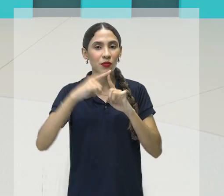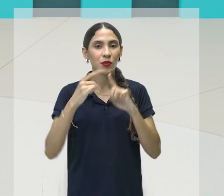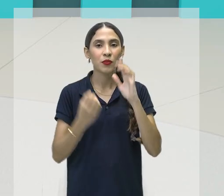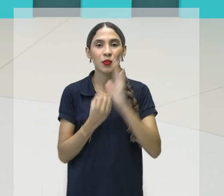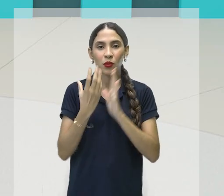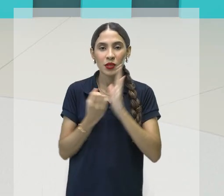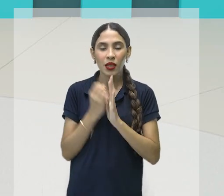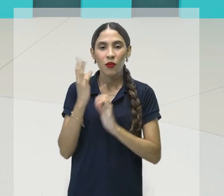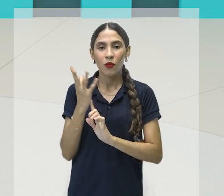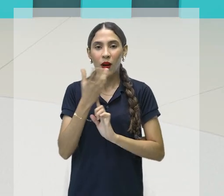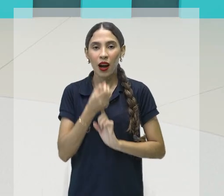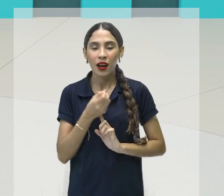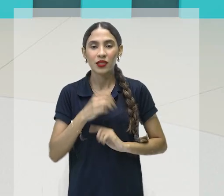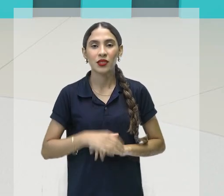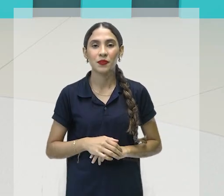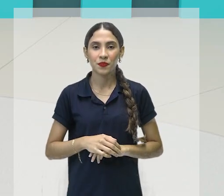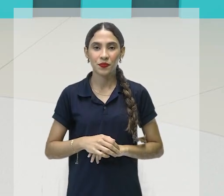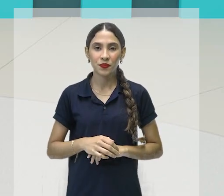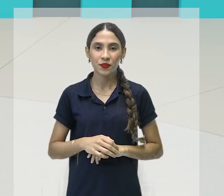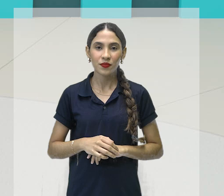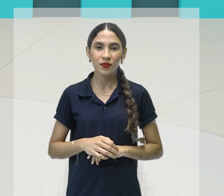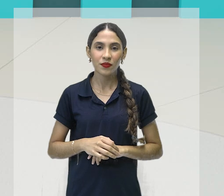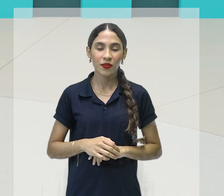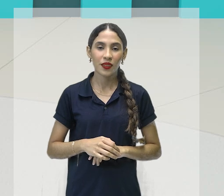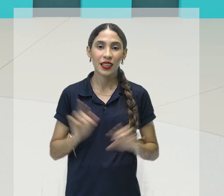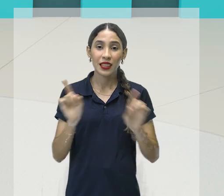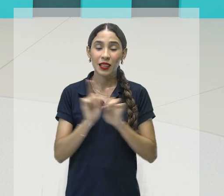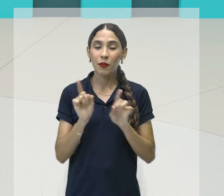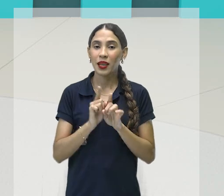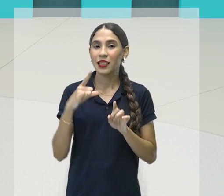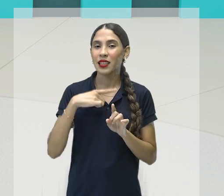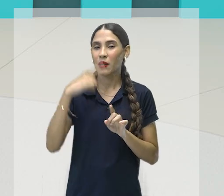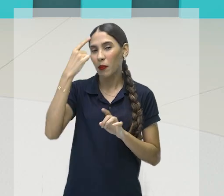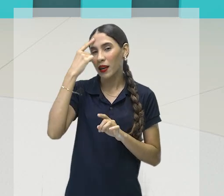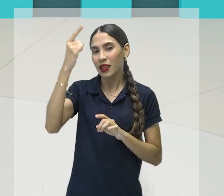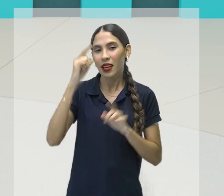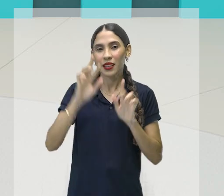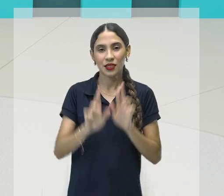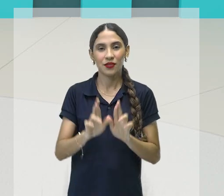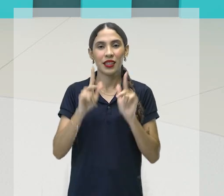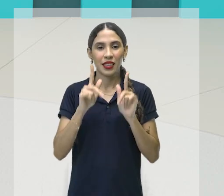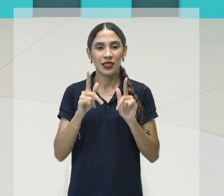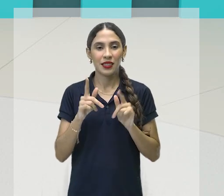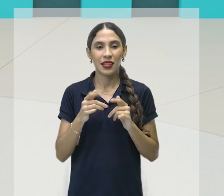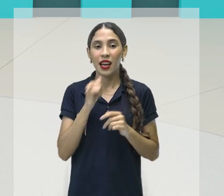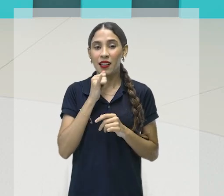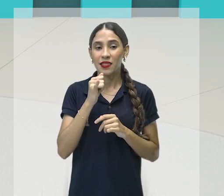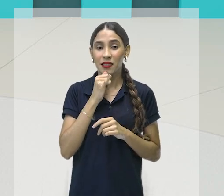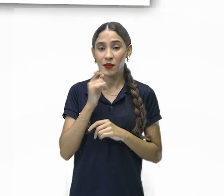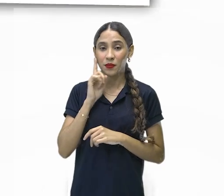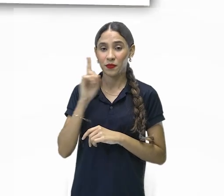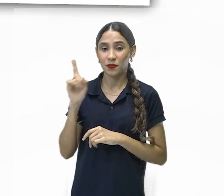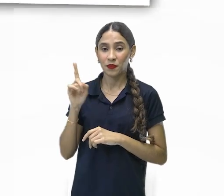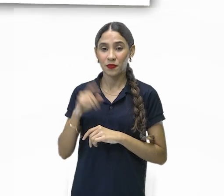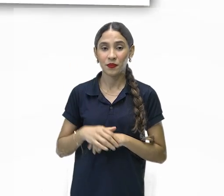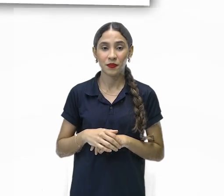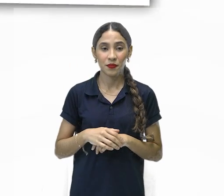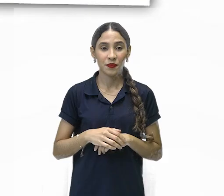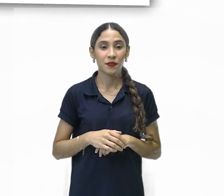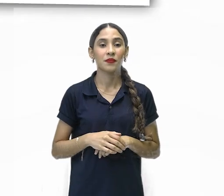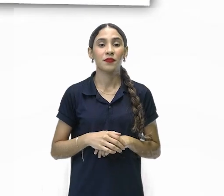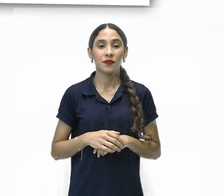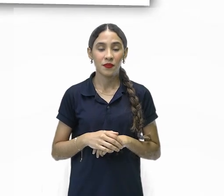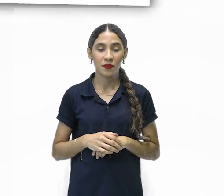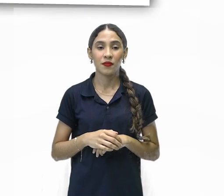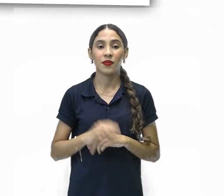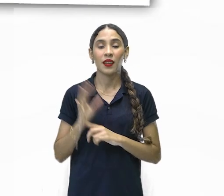de produzir a arte. Vamos ter uma noção dessa diferença? Olha só o parâmetro. Quando